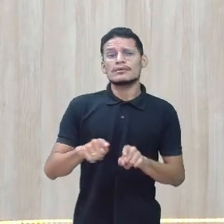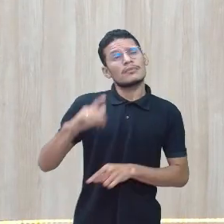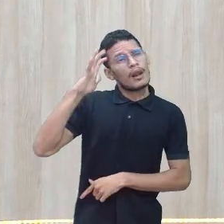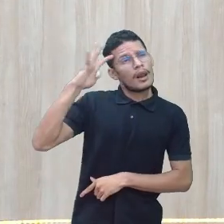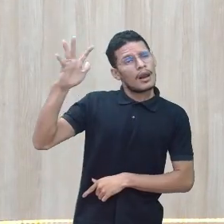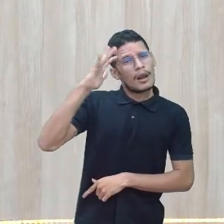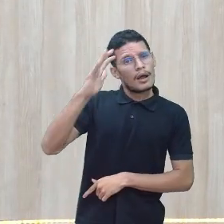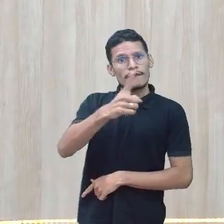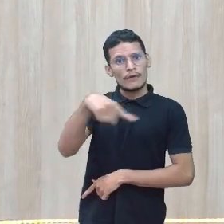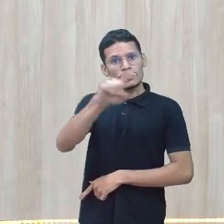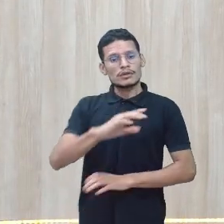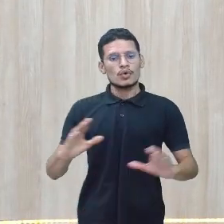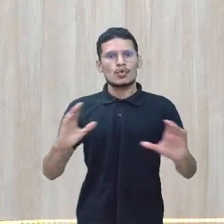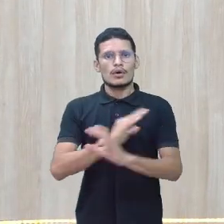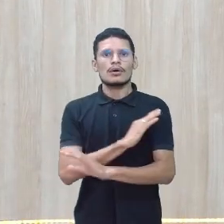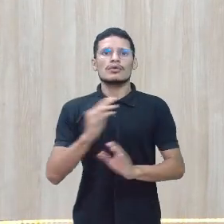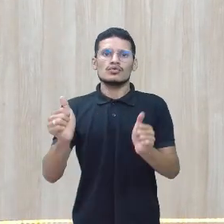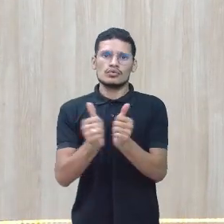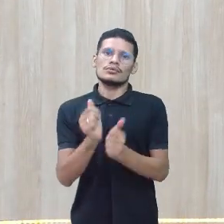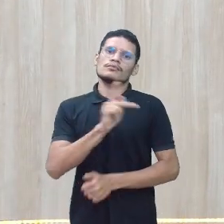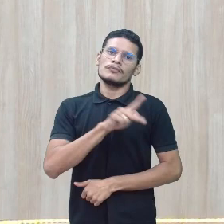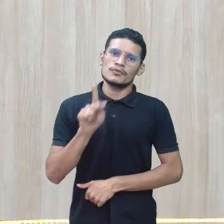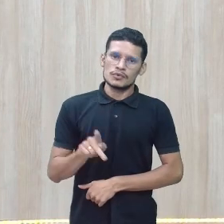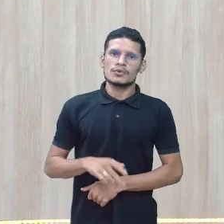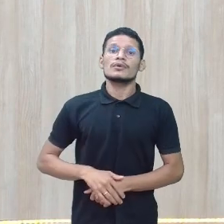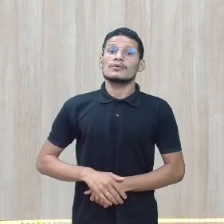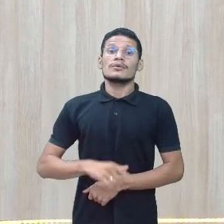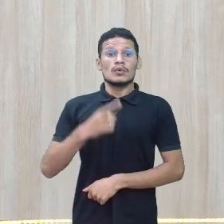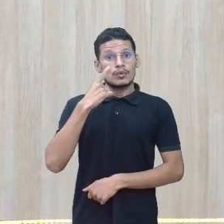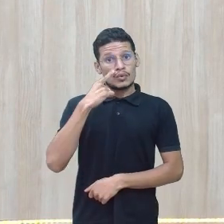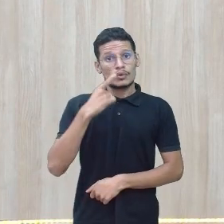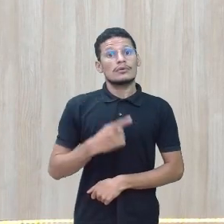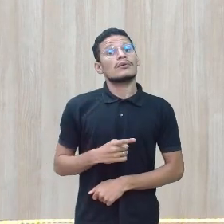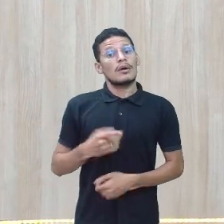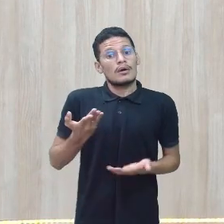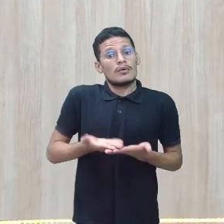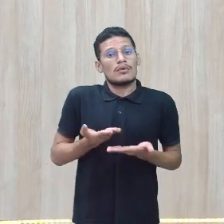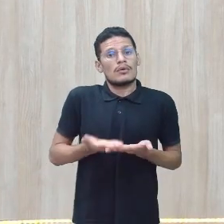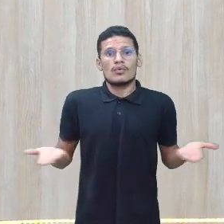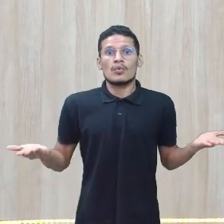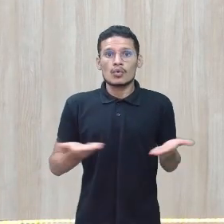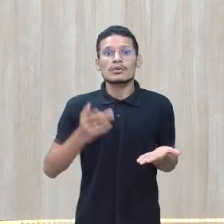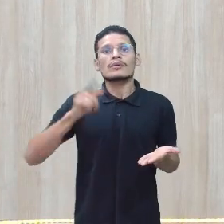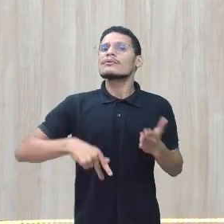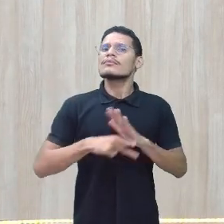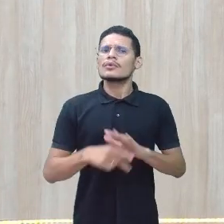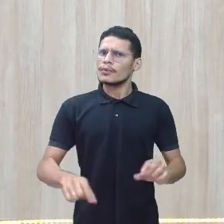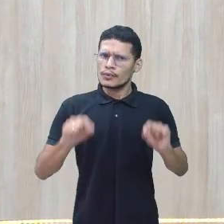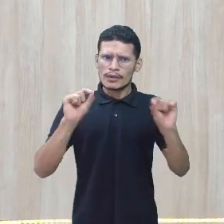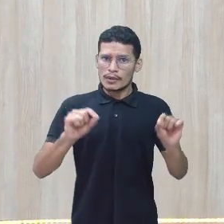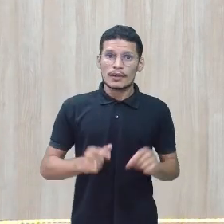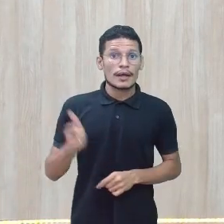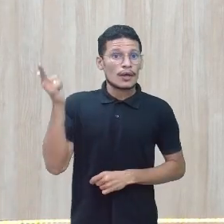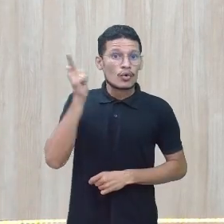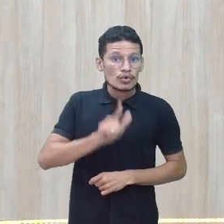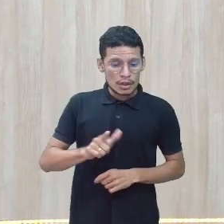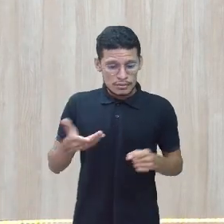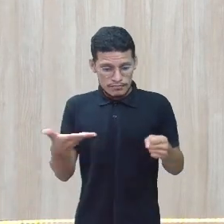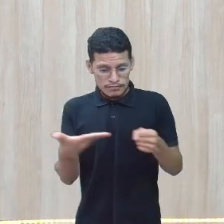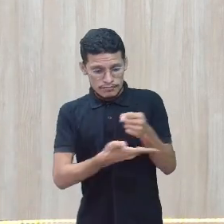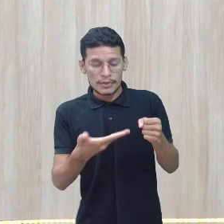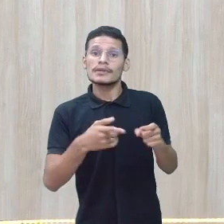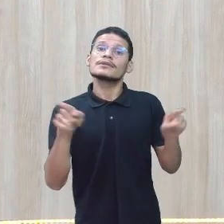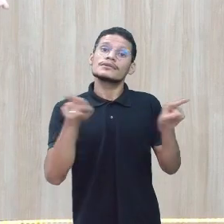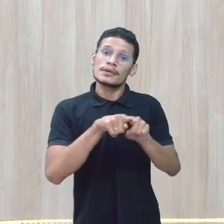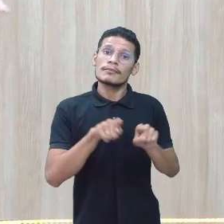para vocês concluir com os professores. Afinal de contas, essa aula ela é uma aula que serve como base, mas a